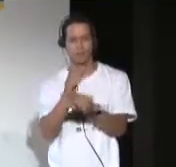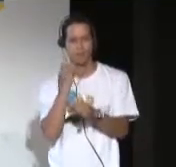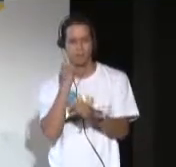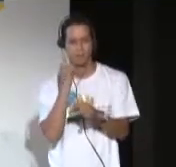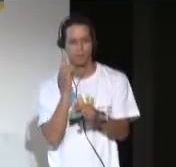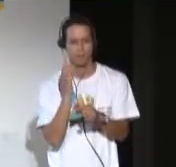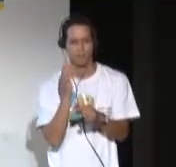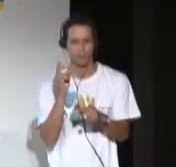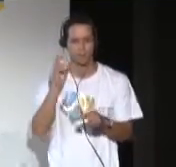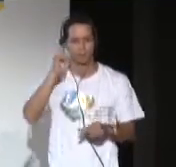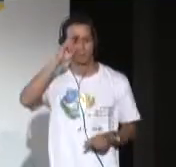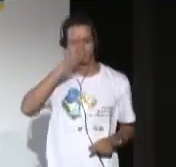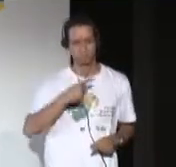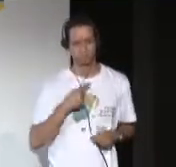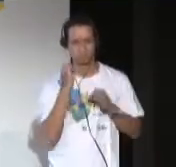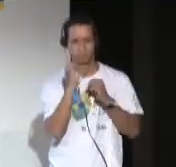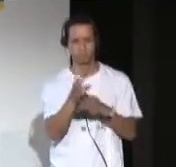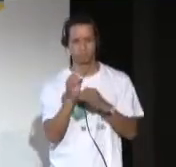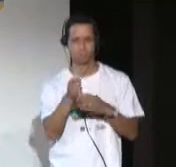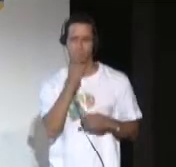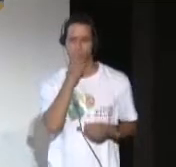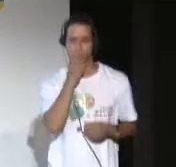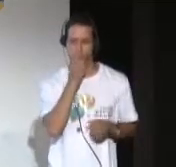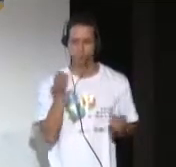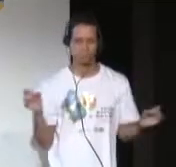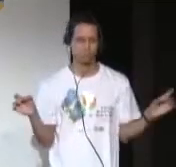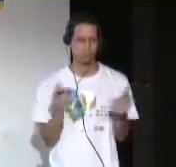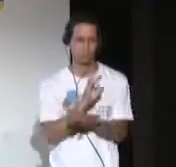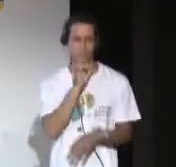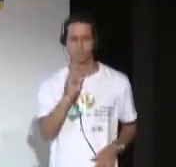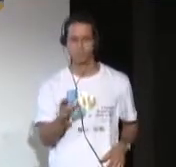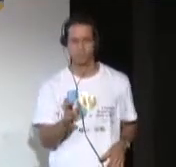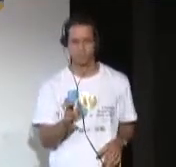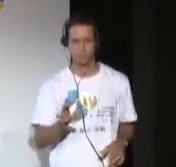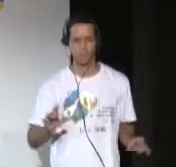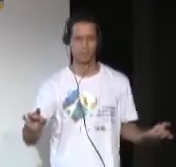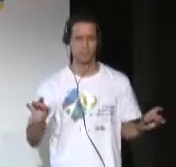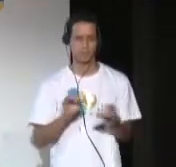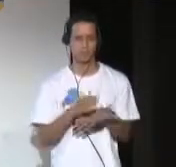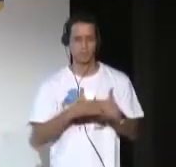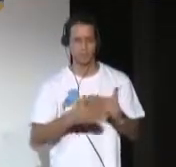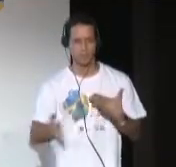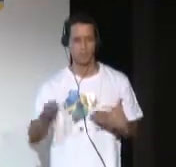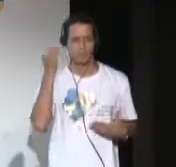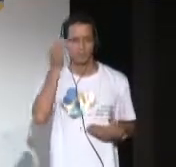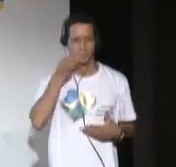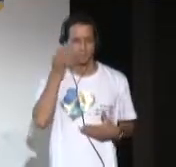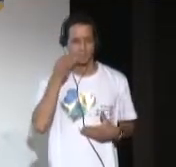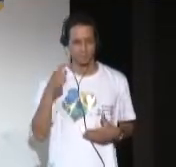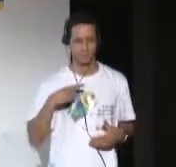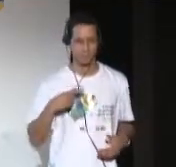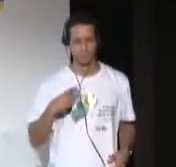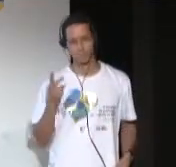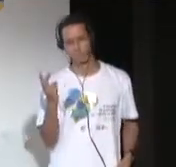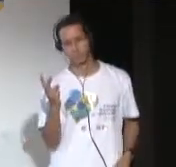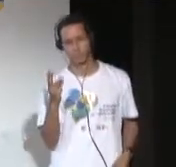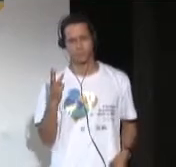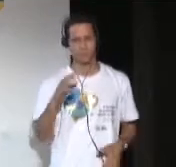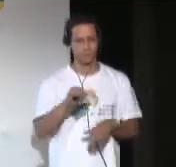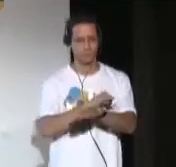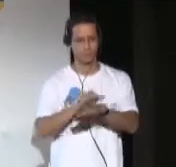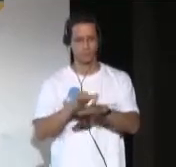ensino personalizado. Ninguém ainda tem essa resposta, mas eles estão prontos para começar a fazer experiências. Eles têm 2 ou 3 estratégias para